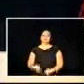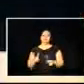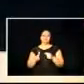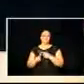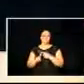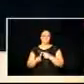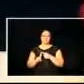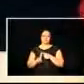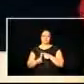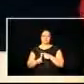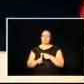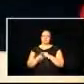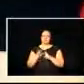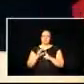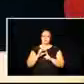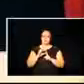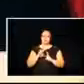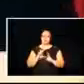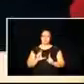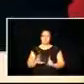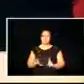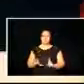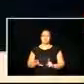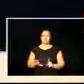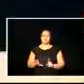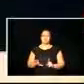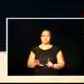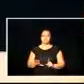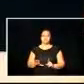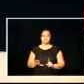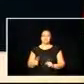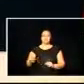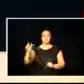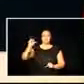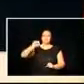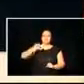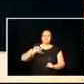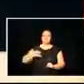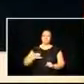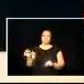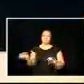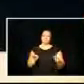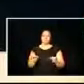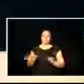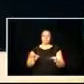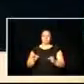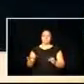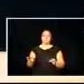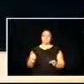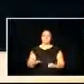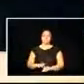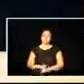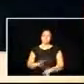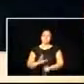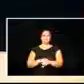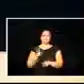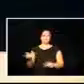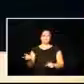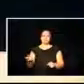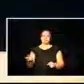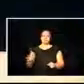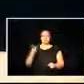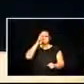super importante citar, um ponto negativo nesse projeto. Mais ainda, a Lei de Responsabilidade Fiscal, em seu